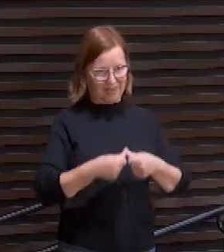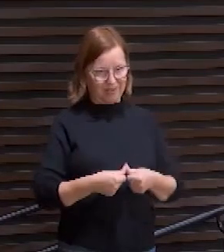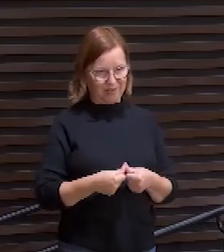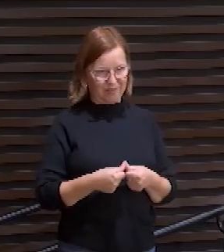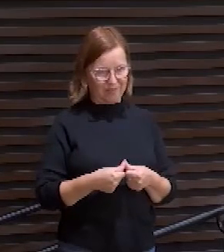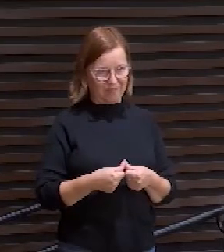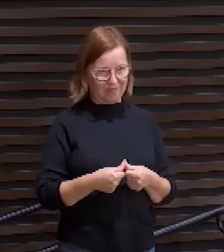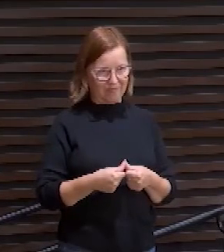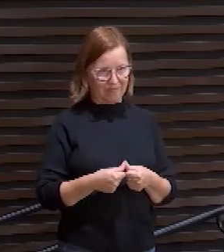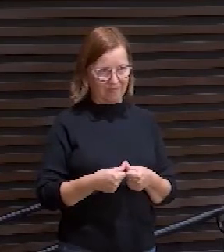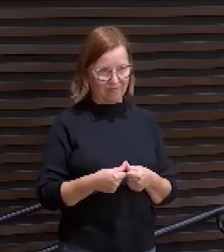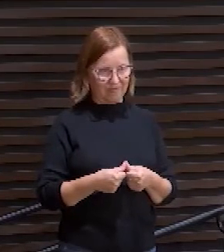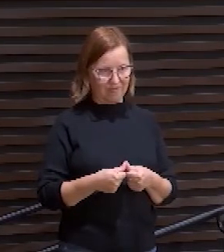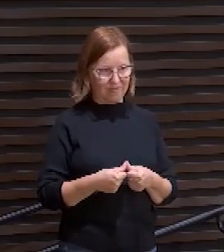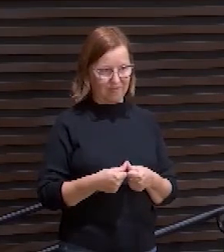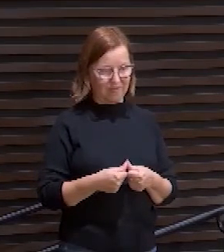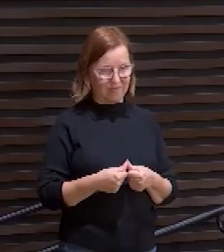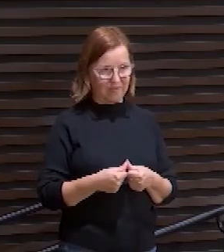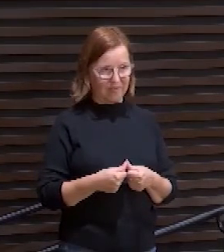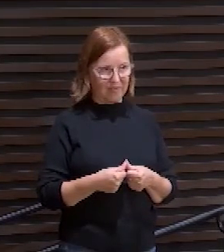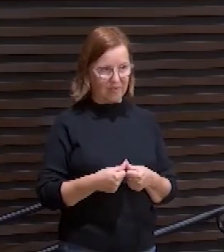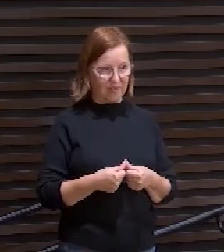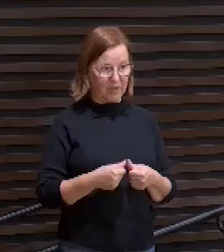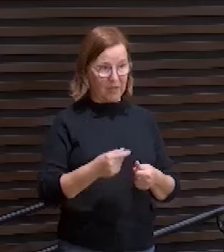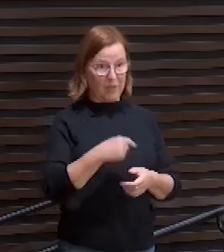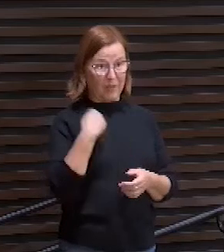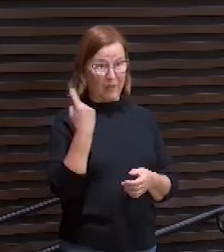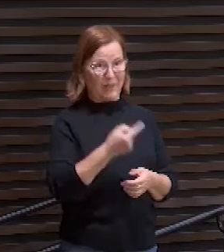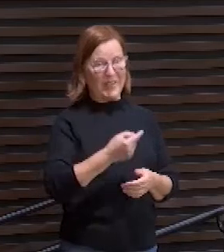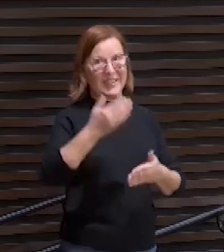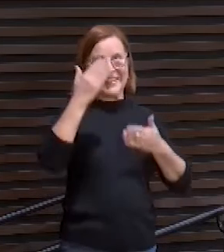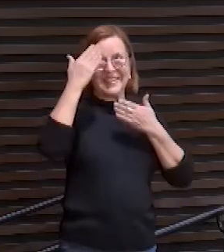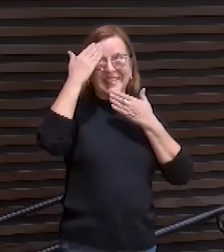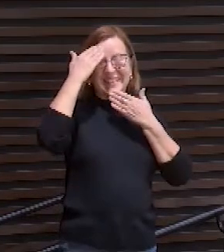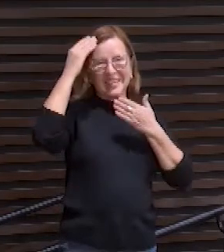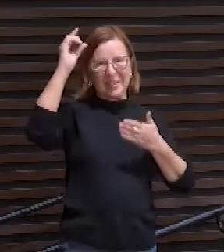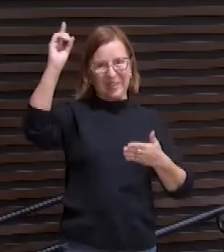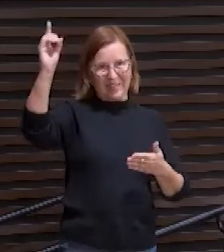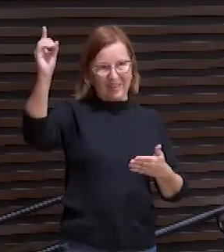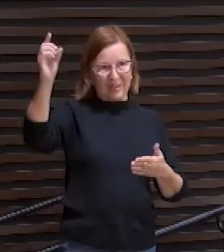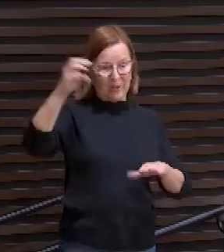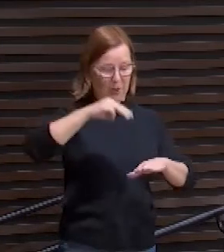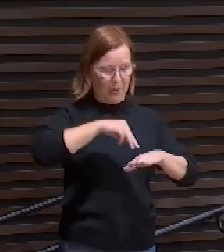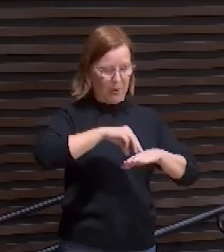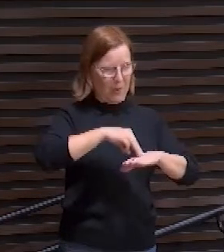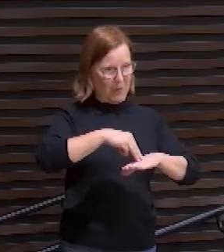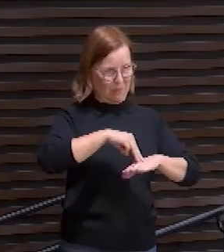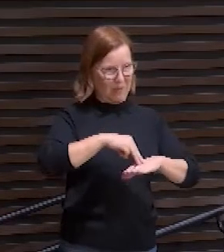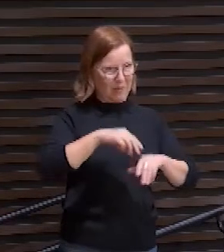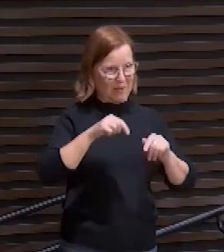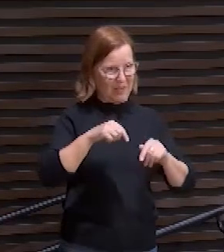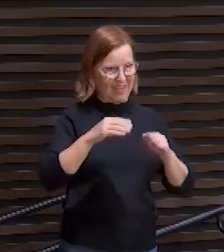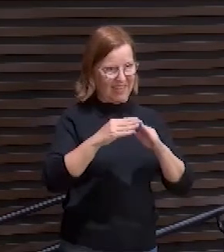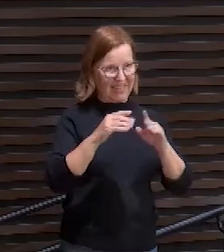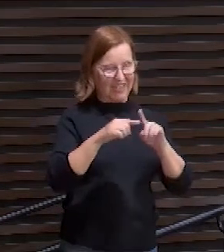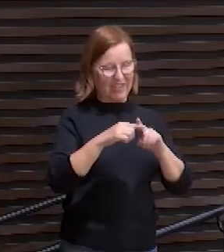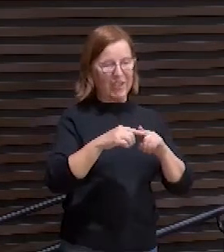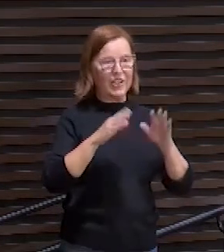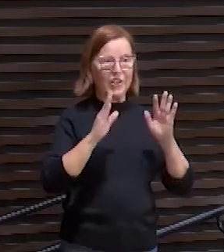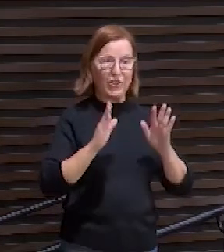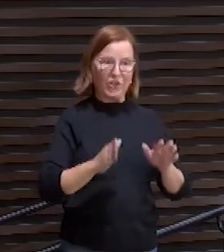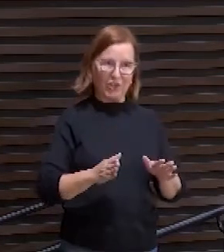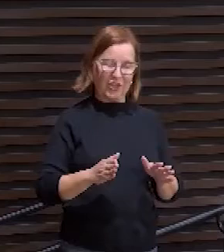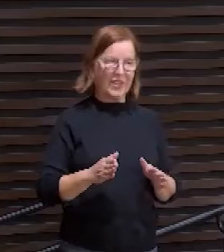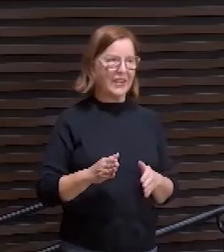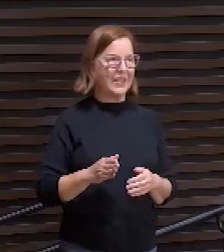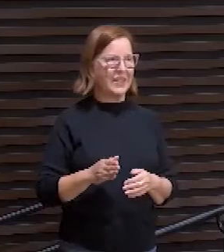nós, de alguma maneira, graças a Deus, os membros dessa igreja já ouviram falar. Isso, o que eu estou dizendo aqui